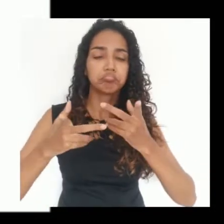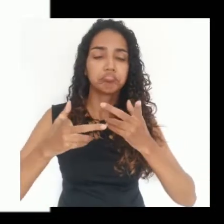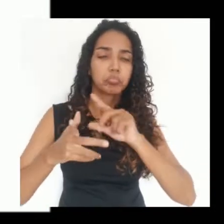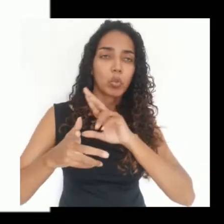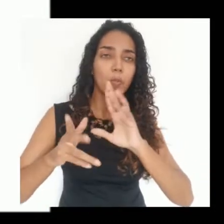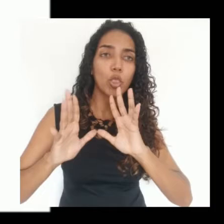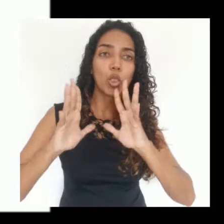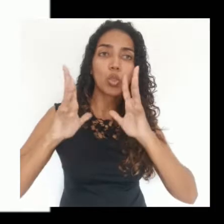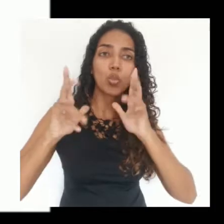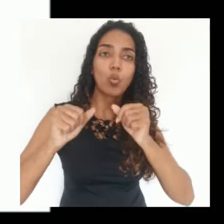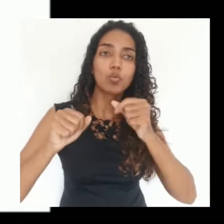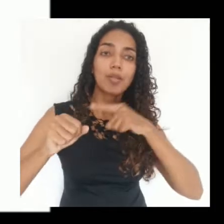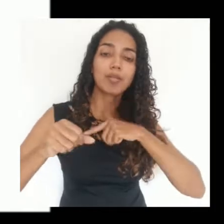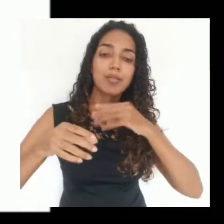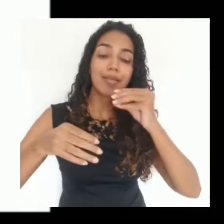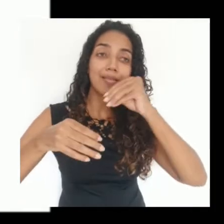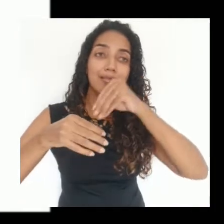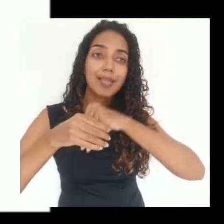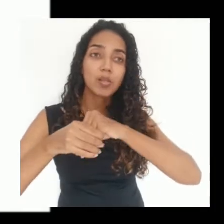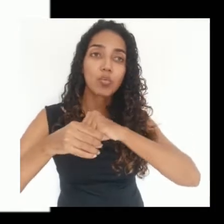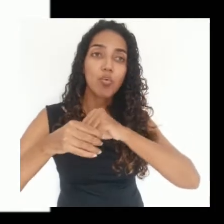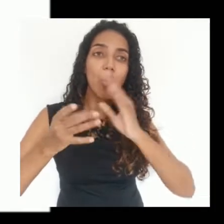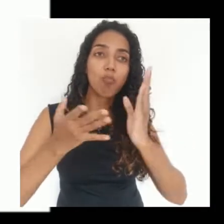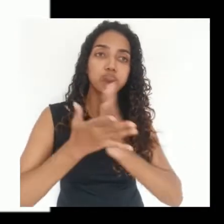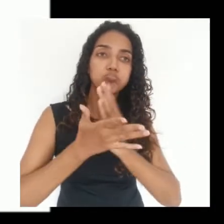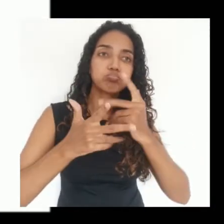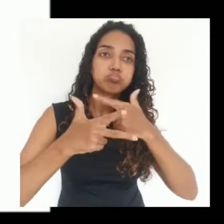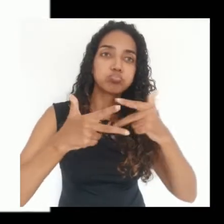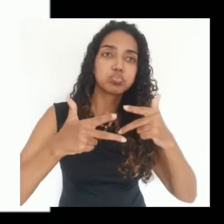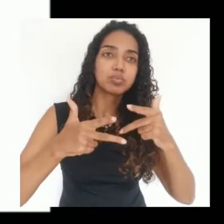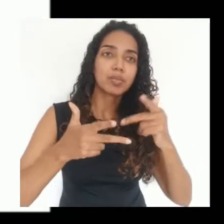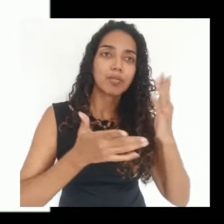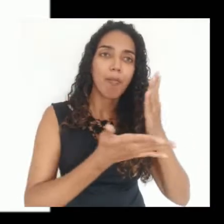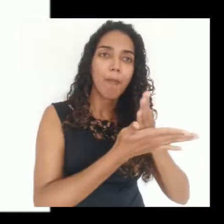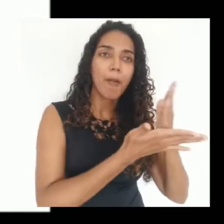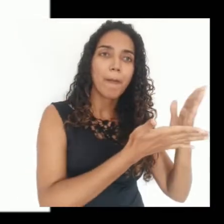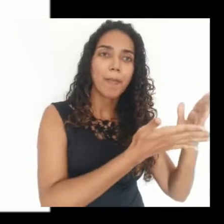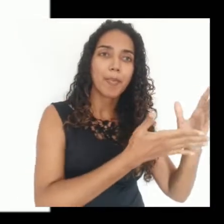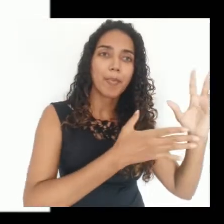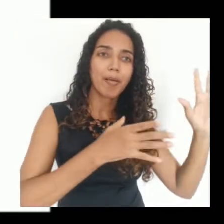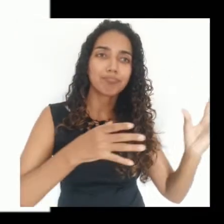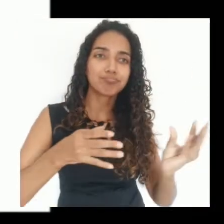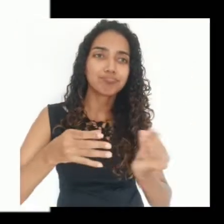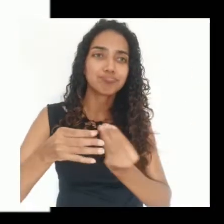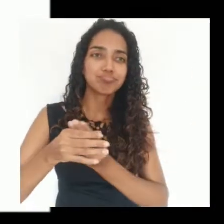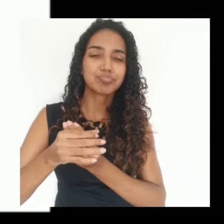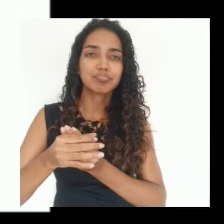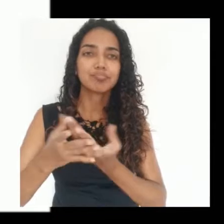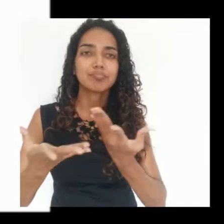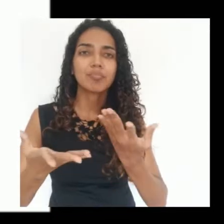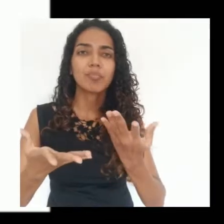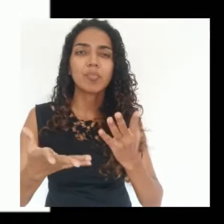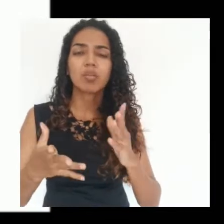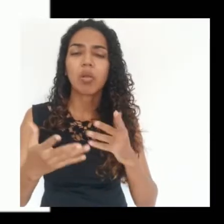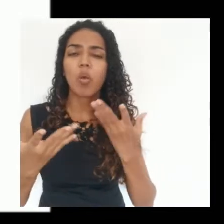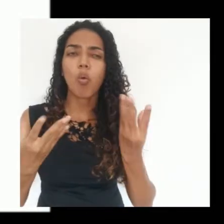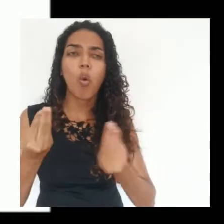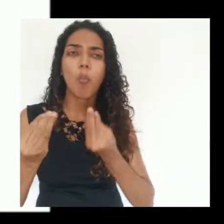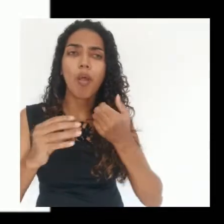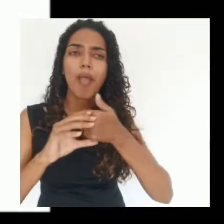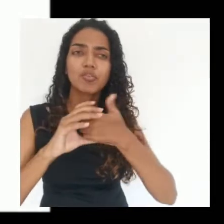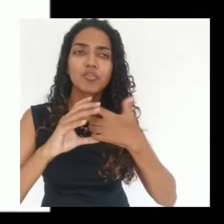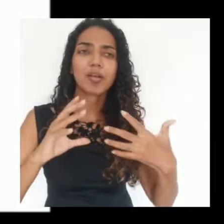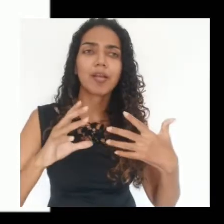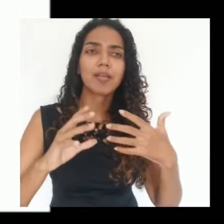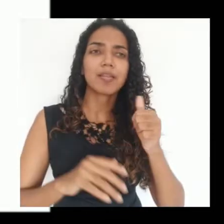agrega objetos partes. Quais as características aí? Quais são as características de uma agregação? O